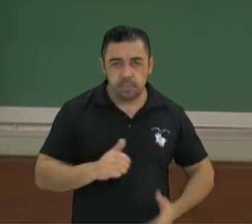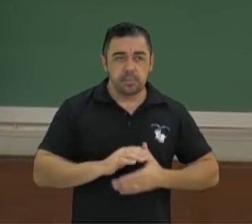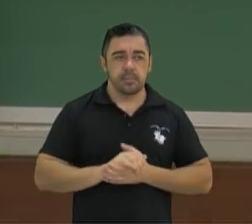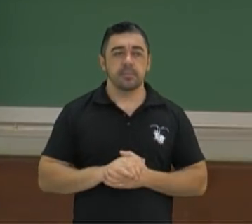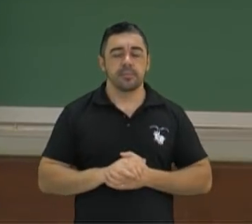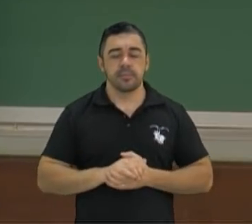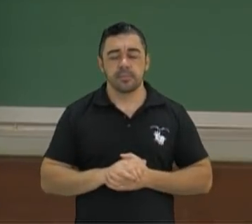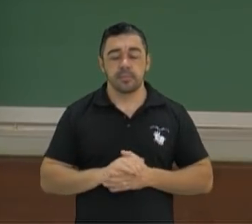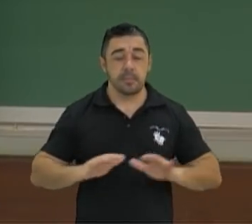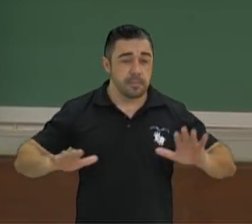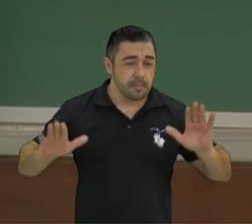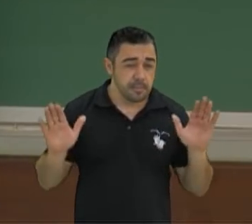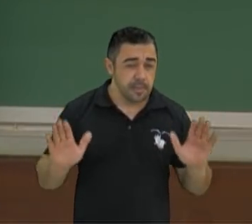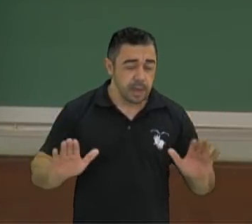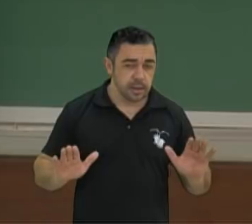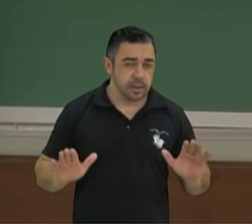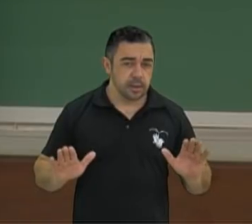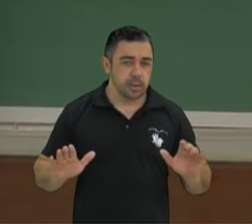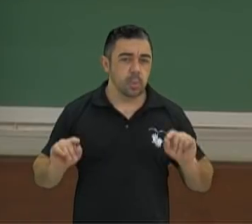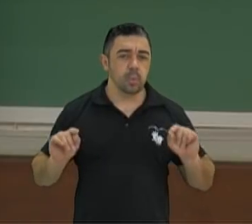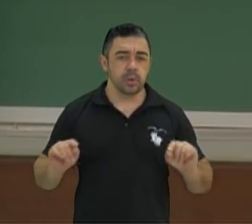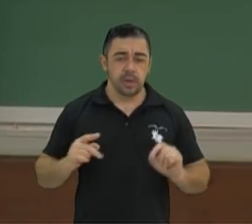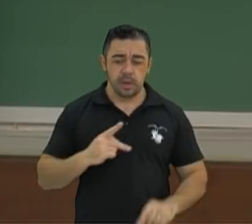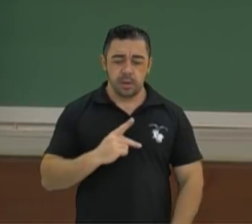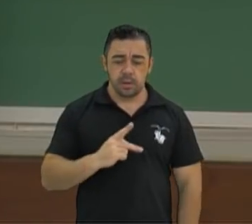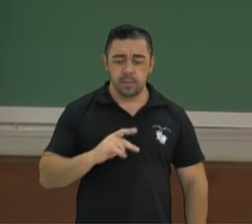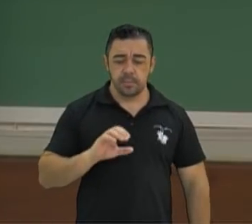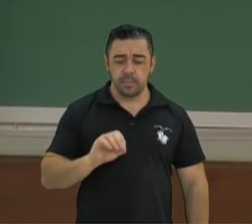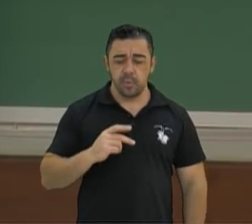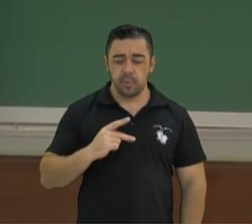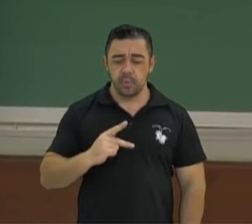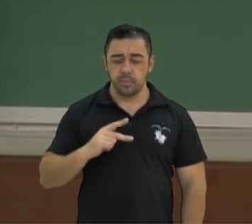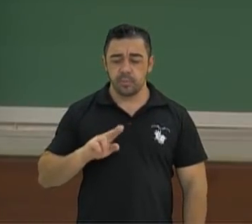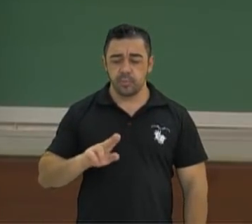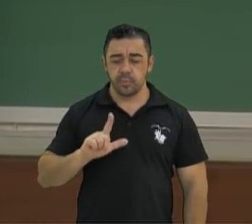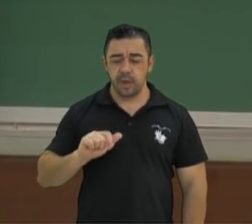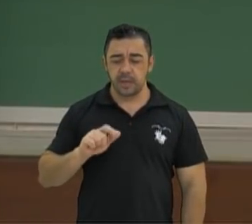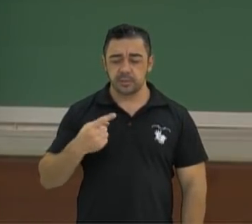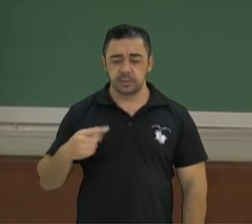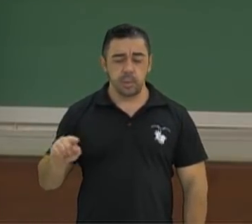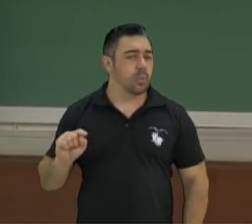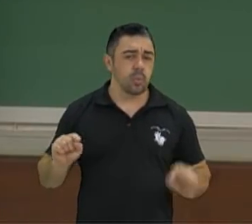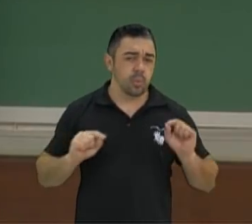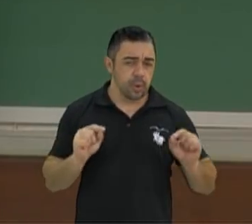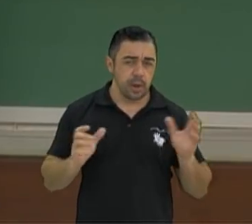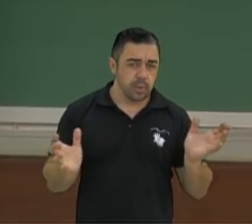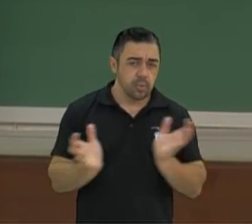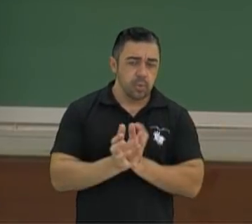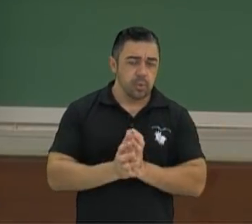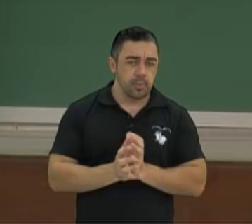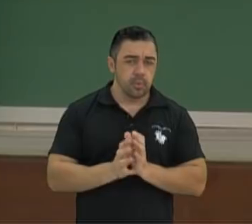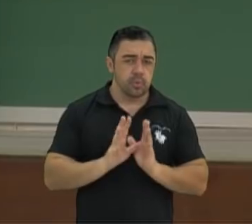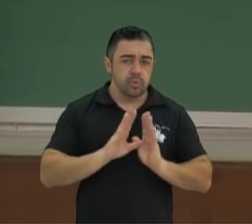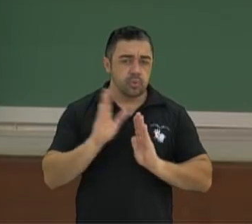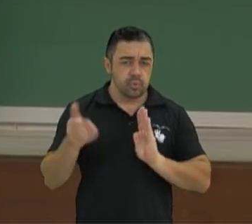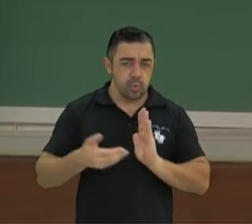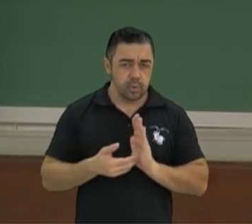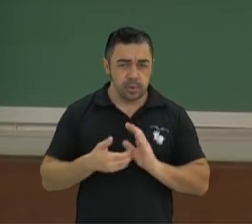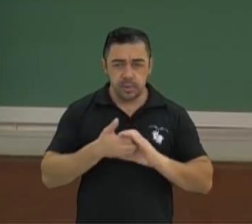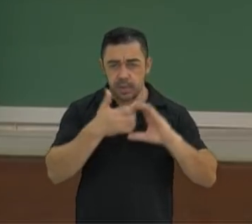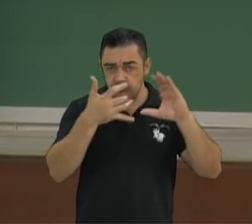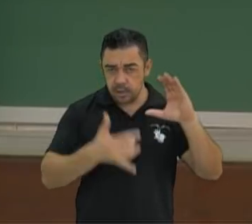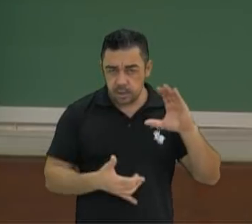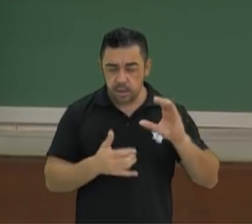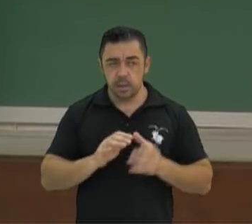Ok? Mas o que seria a população? A população seria o conjunto de todos esses elementos. Então, por